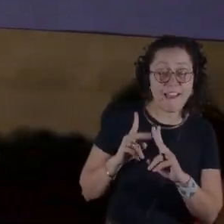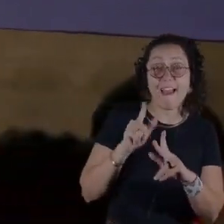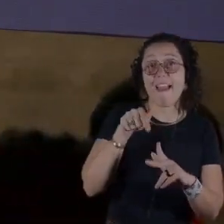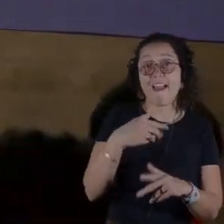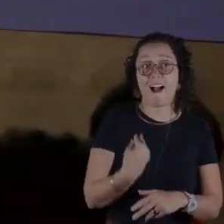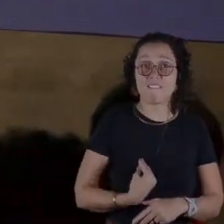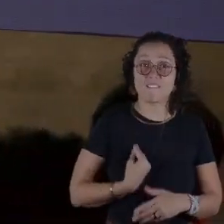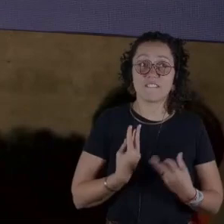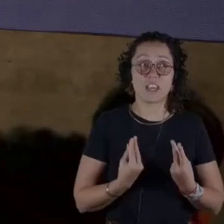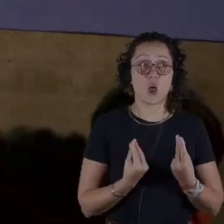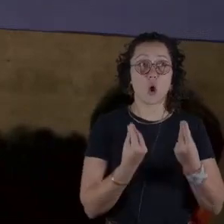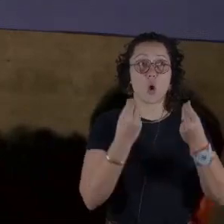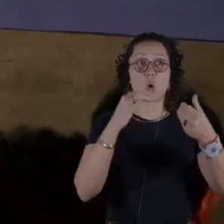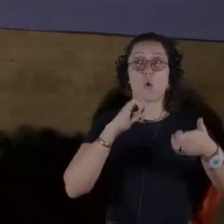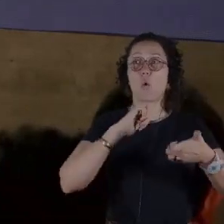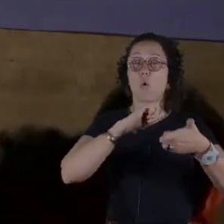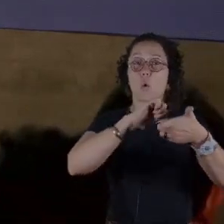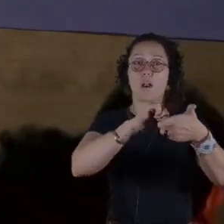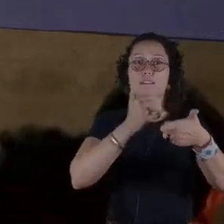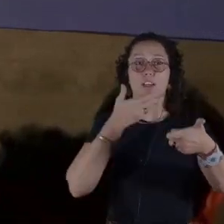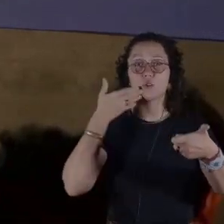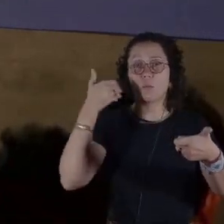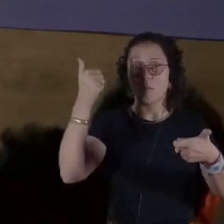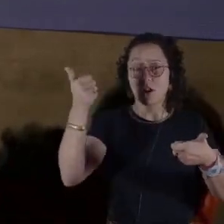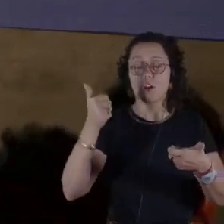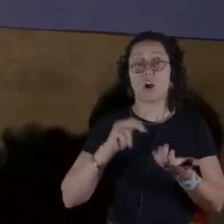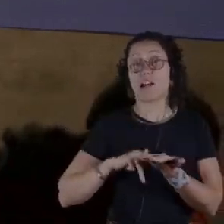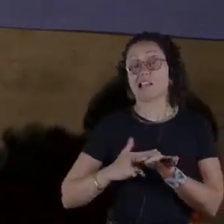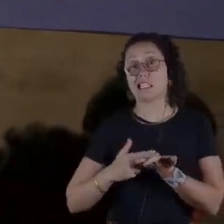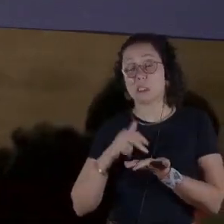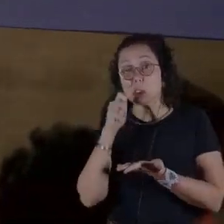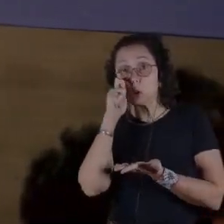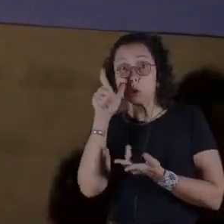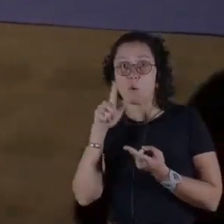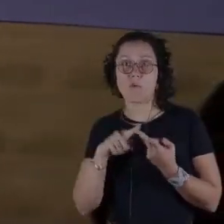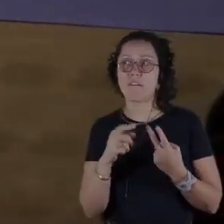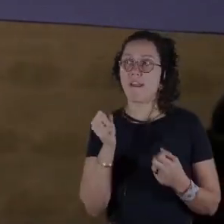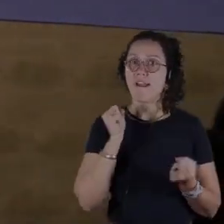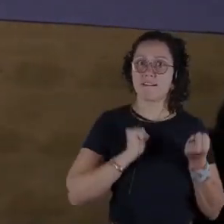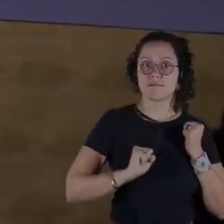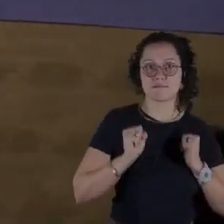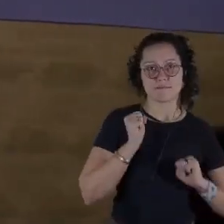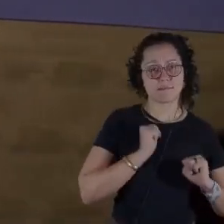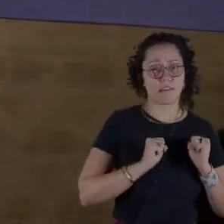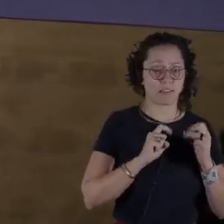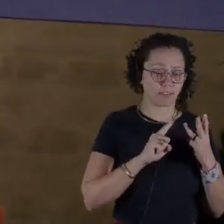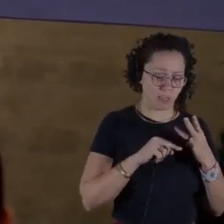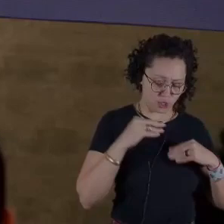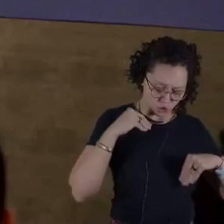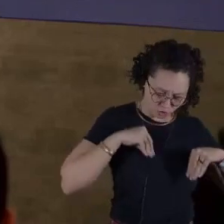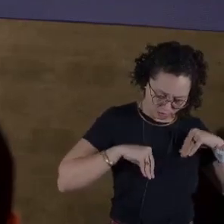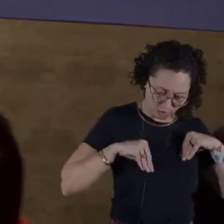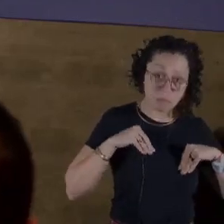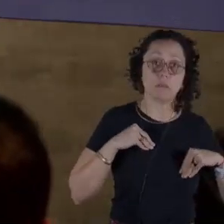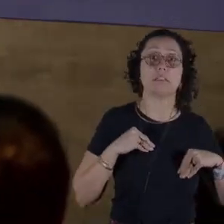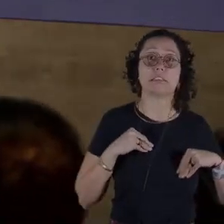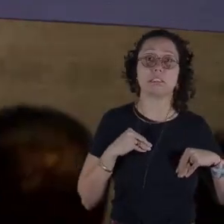vida. Insônia, ansiedade, depressão associada à doença.